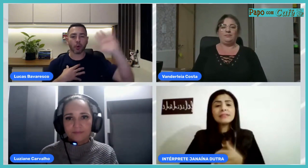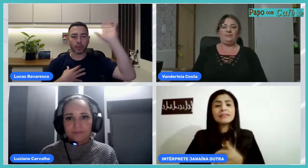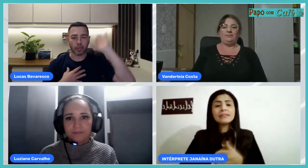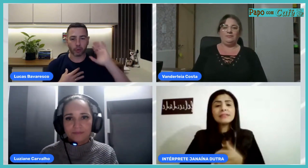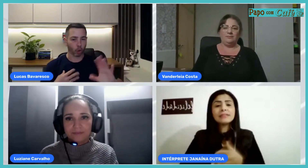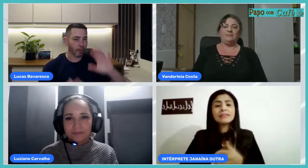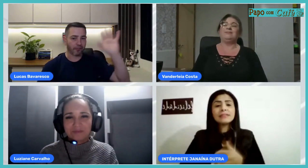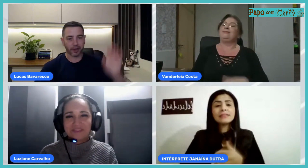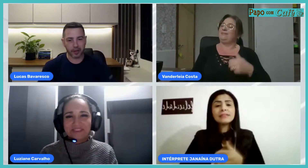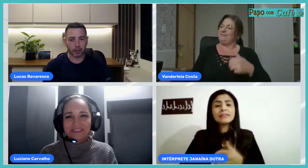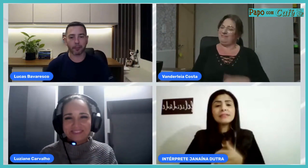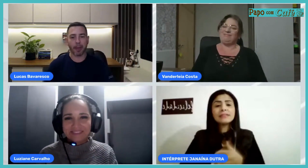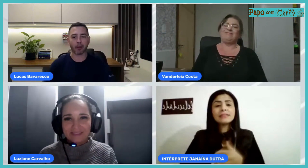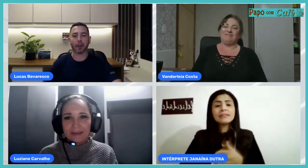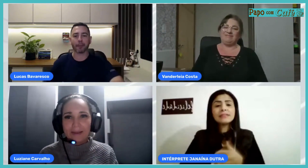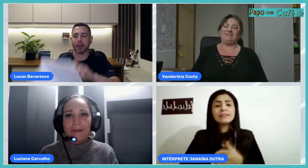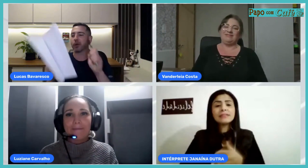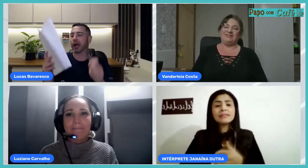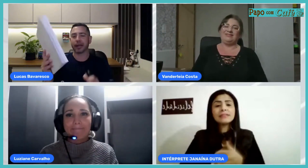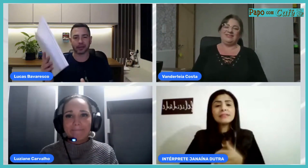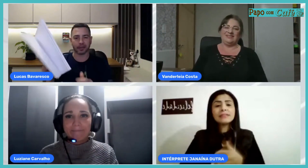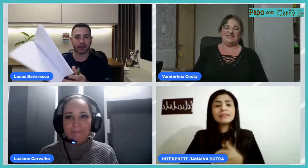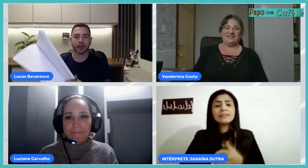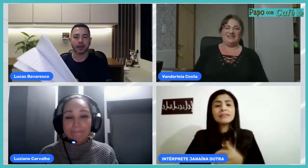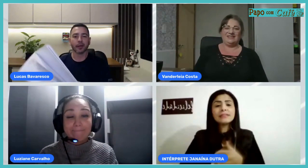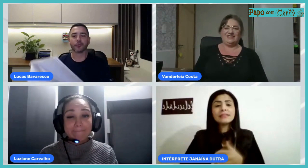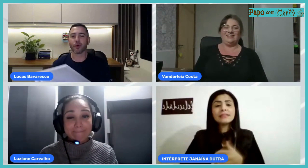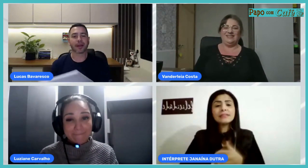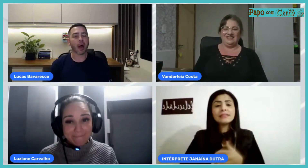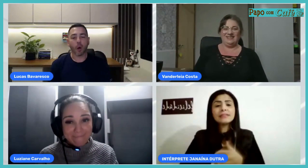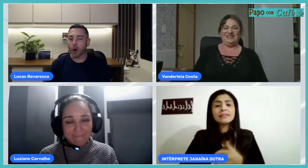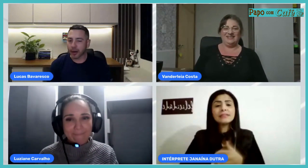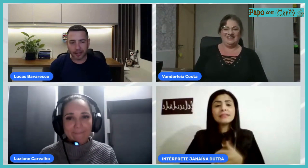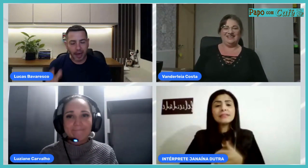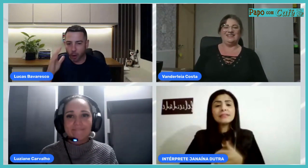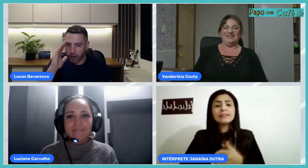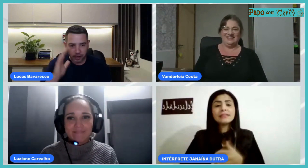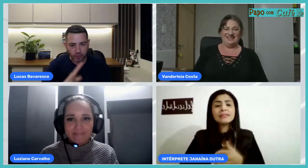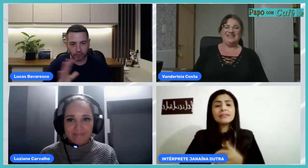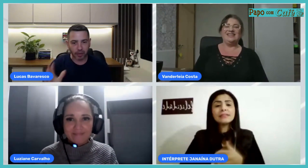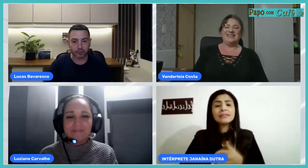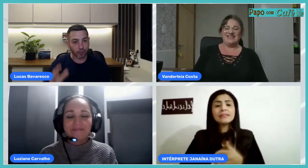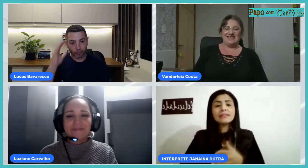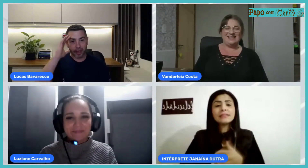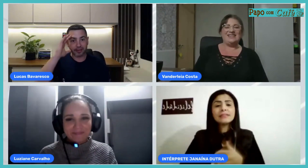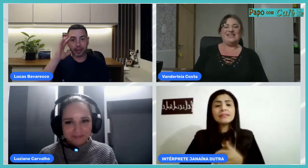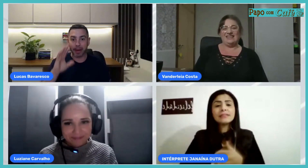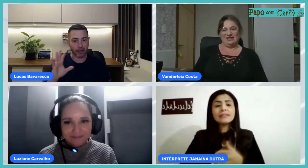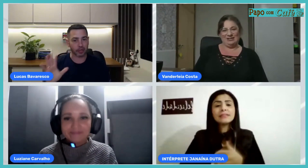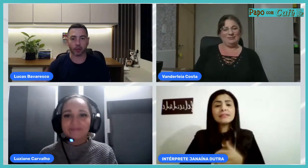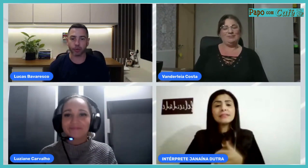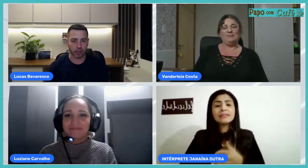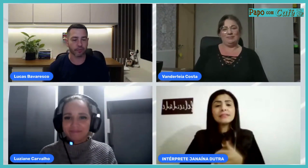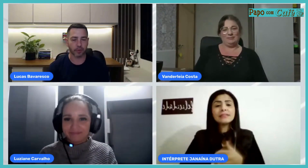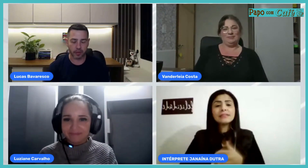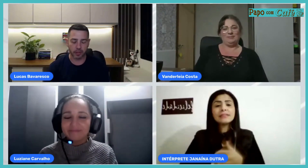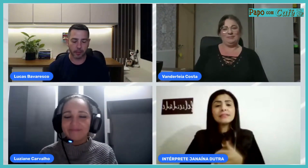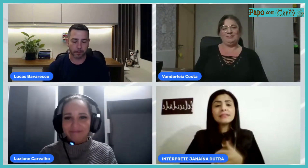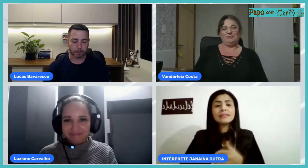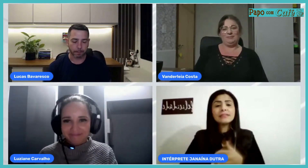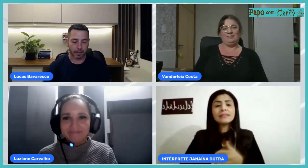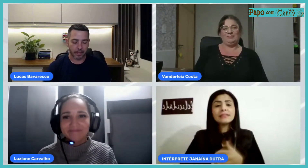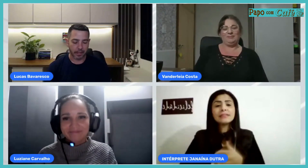deixa que eu me comunico. E toma a frente e pega um papel e caneta. Foi na hora que vocês falaram, foi essa imagem que eu